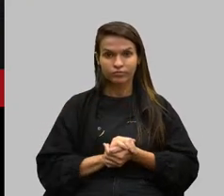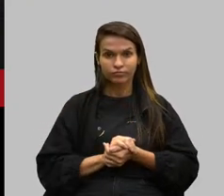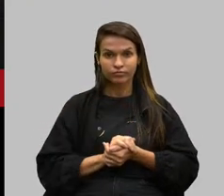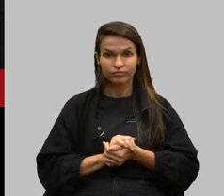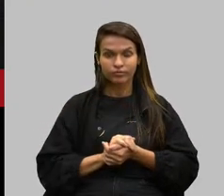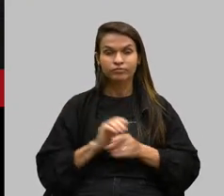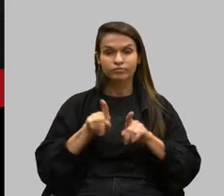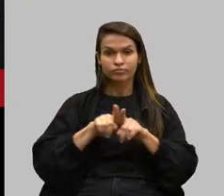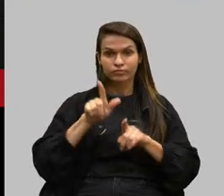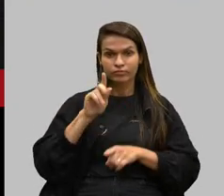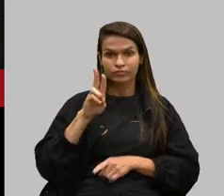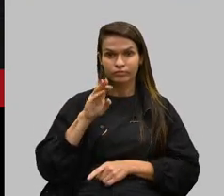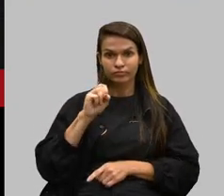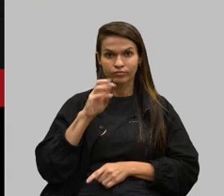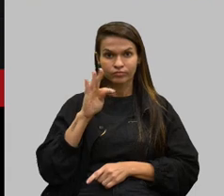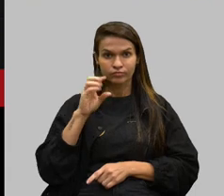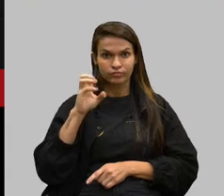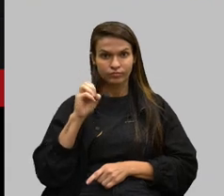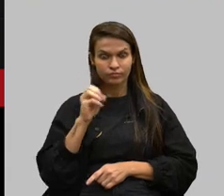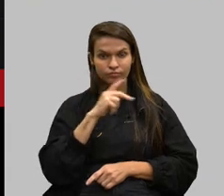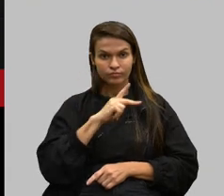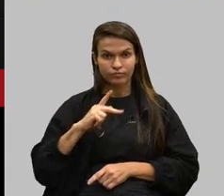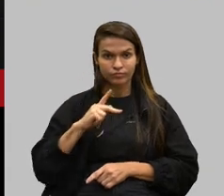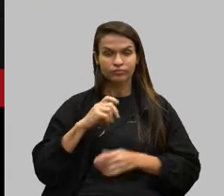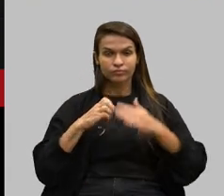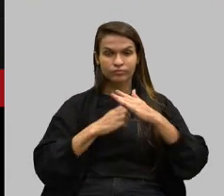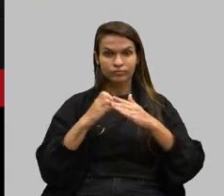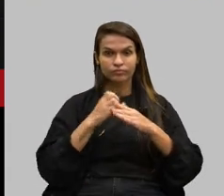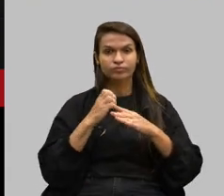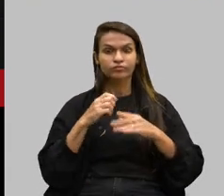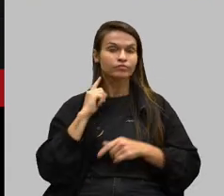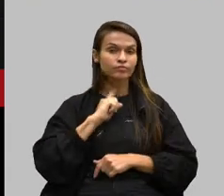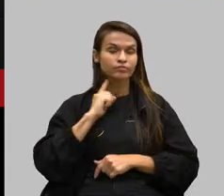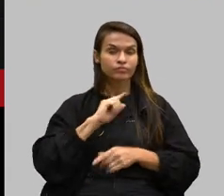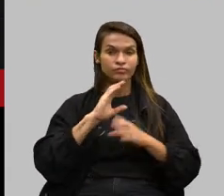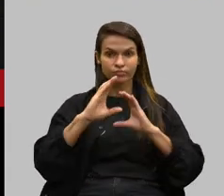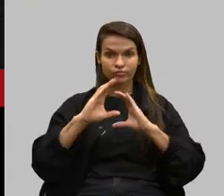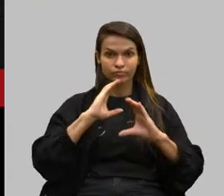Gustavo Oliveira presidente da empresa Mineira de comunicação